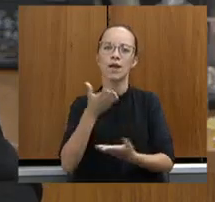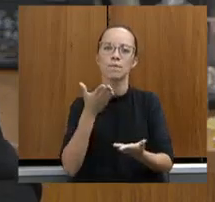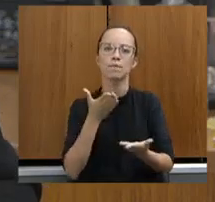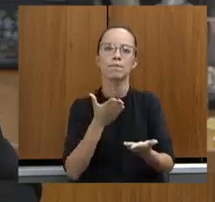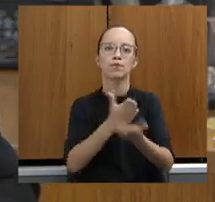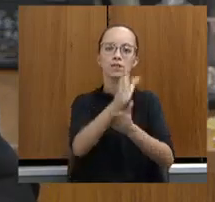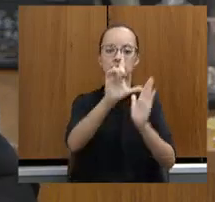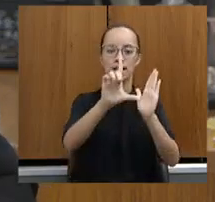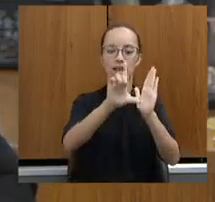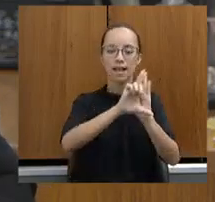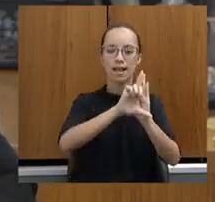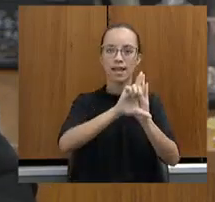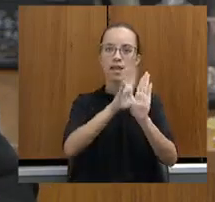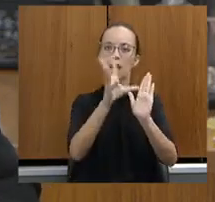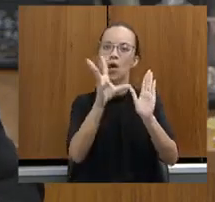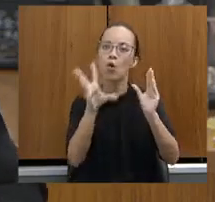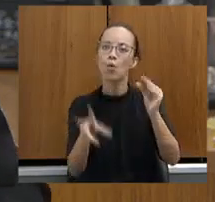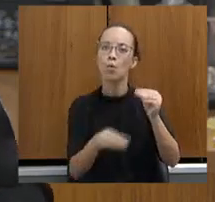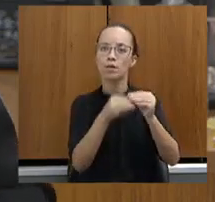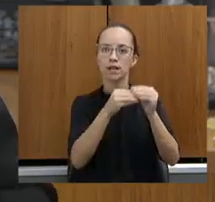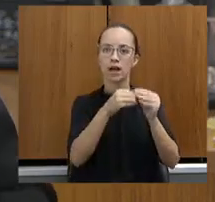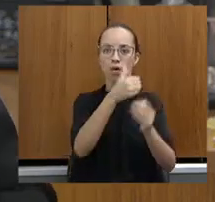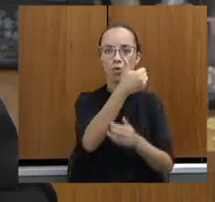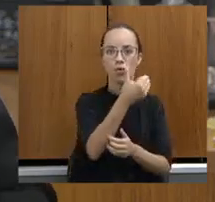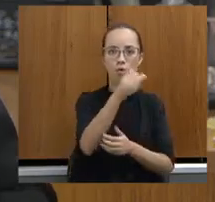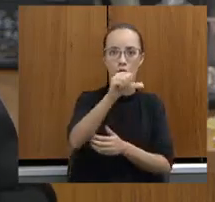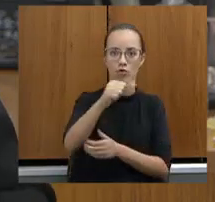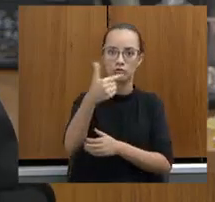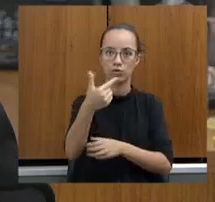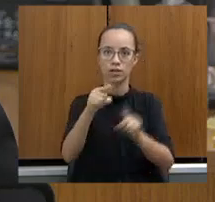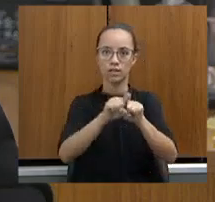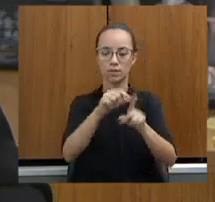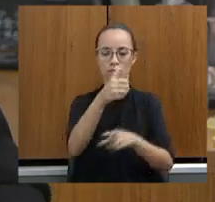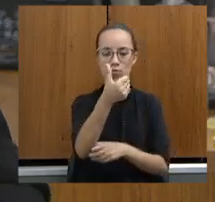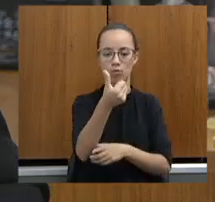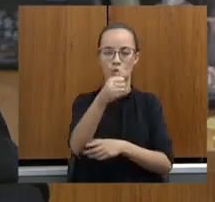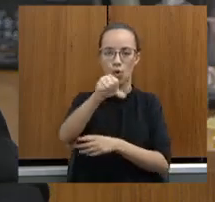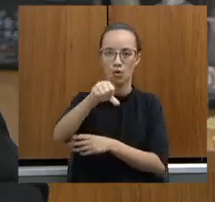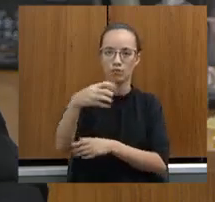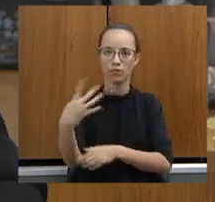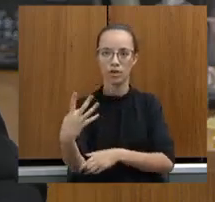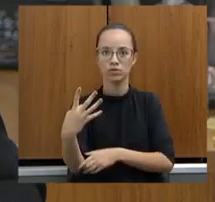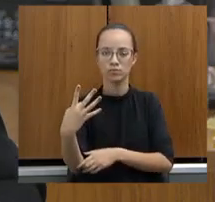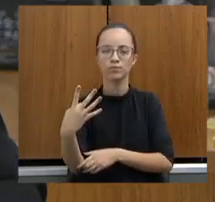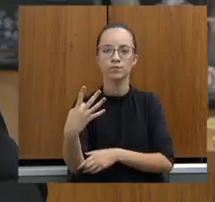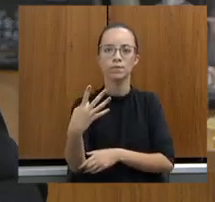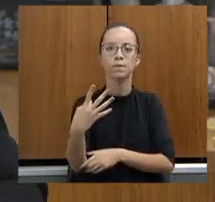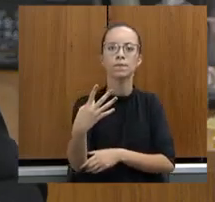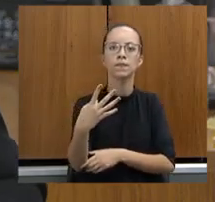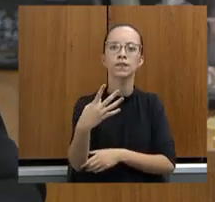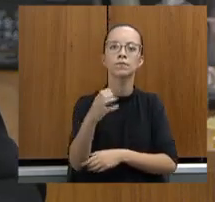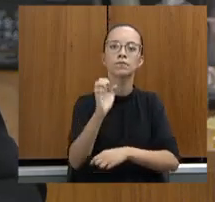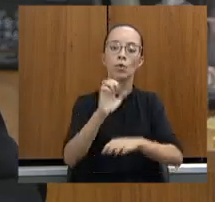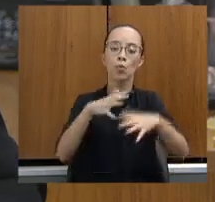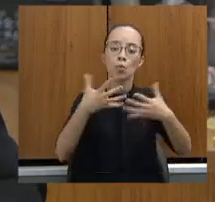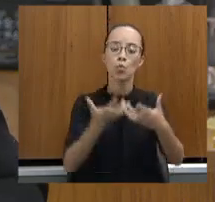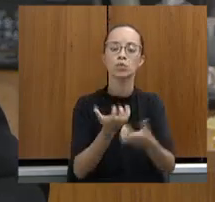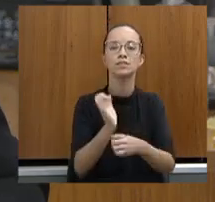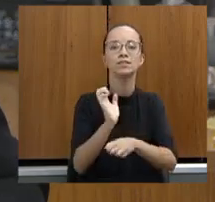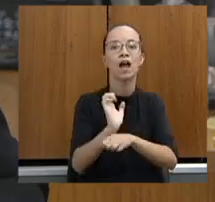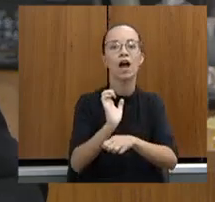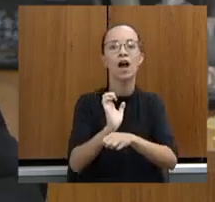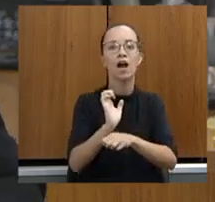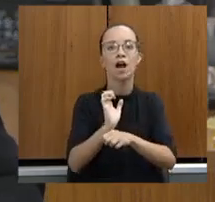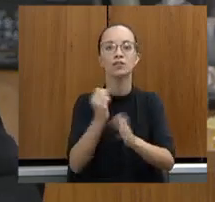aprovação das leis complementares 192 194 em que ela afetou este ano estado em uma redução Uma expectativa